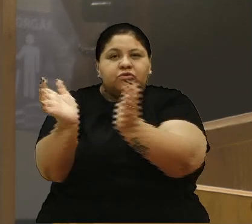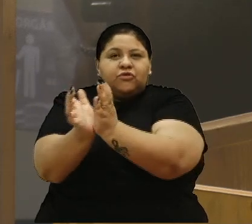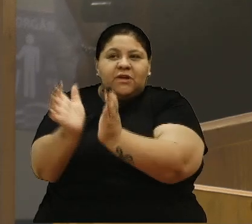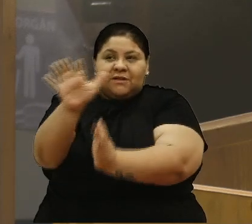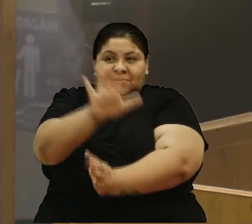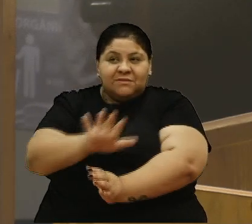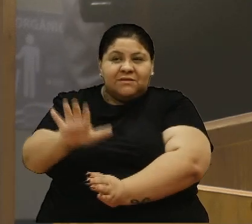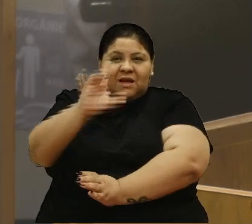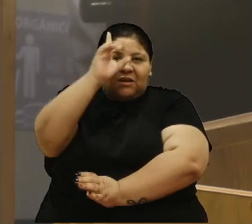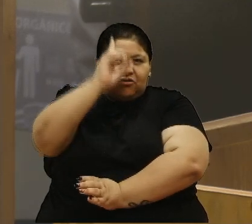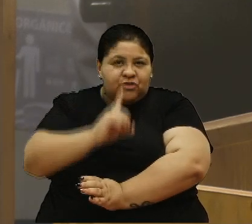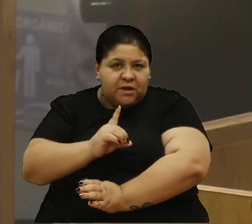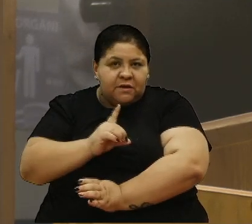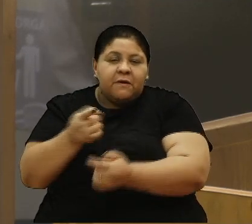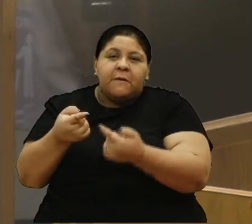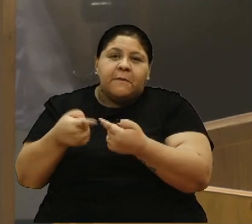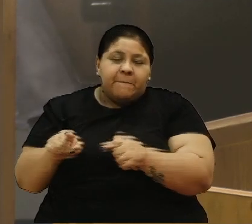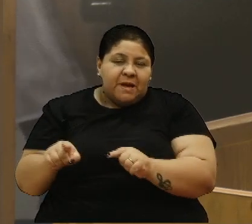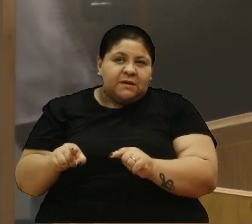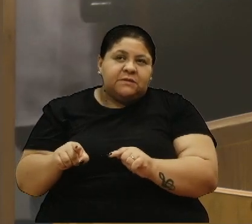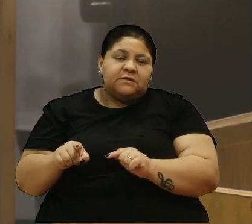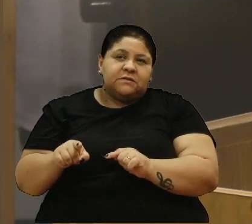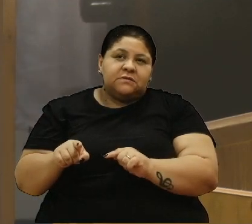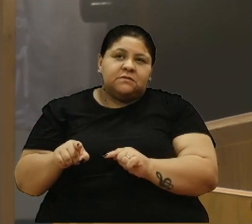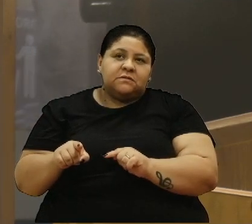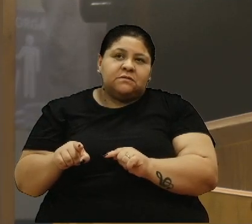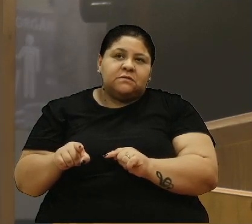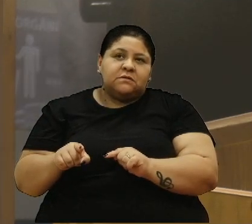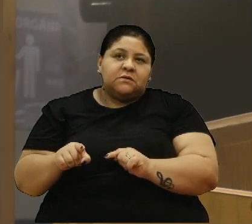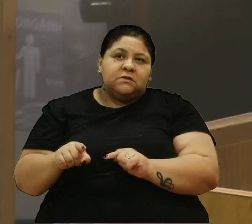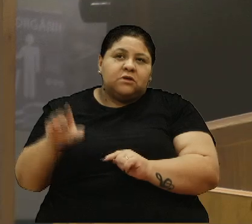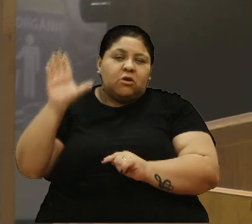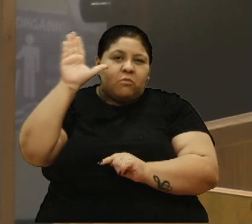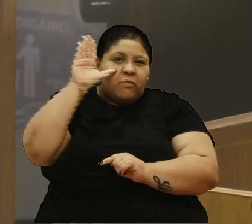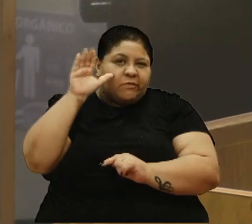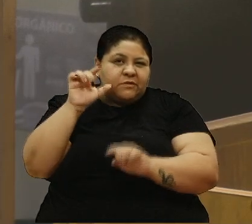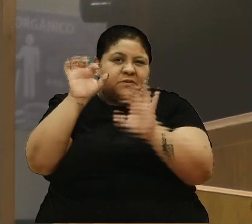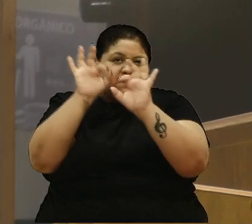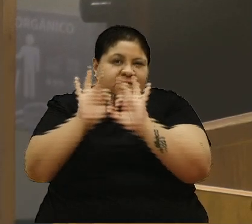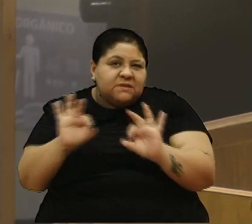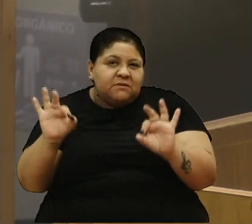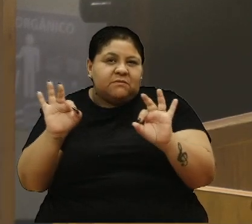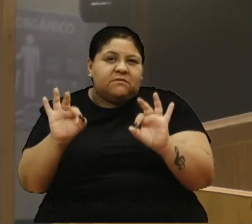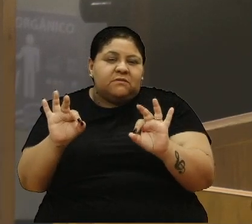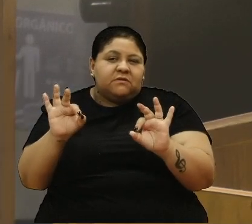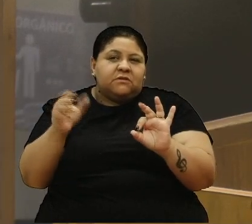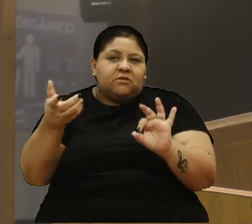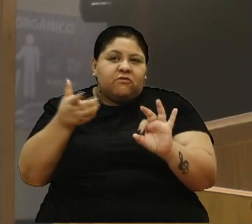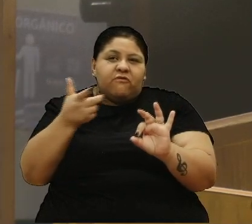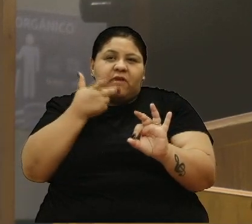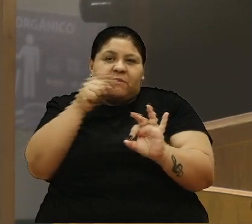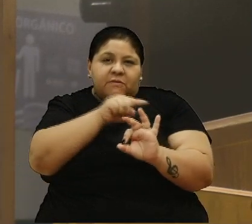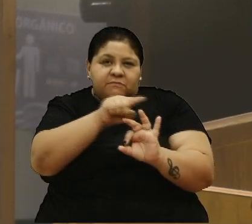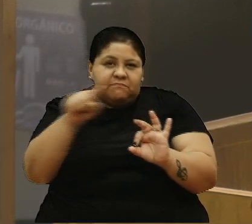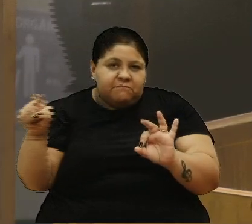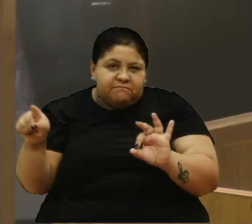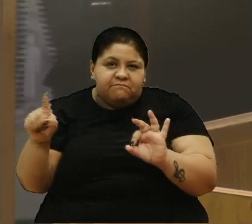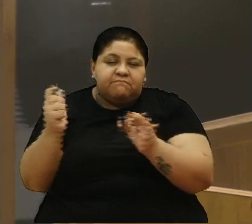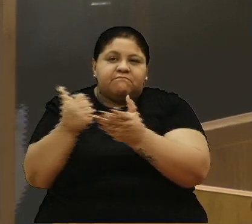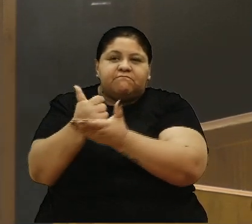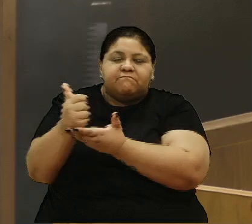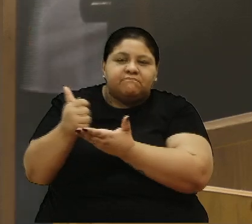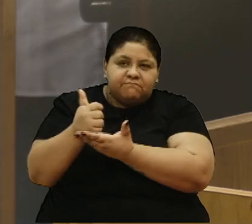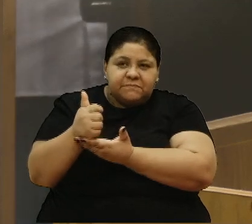direito, mas é uma colocação simples, de simples entendimento que eu quero deixar aqui, para